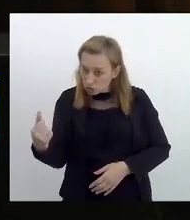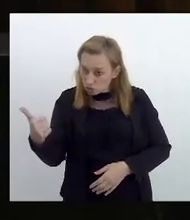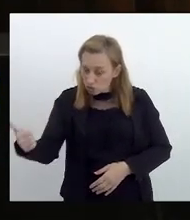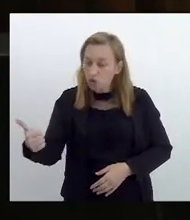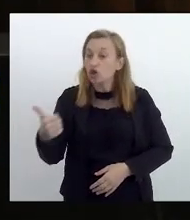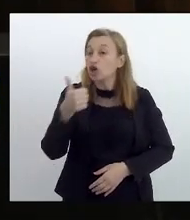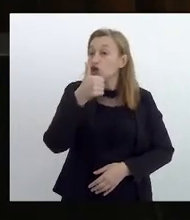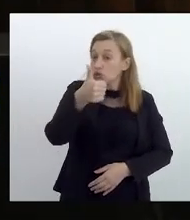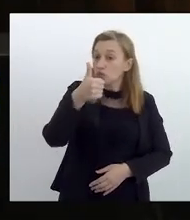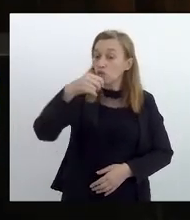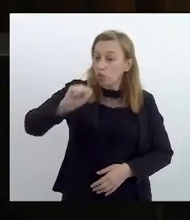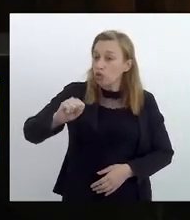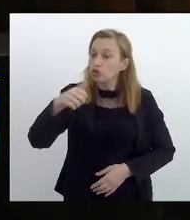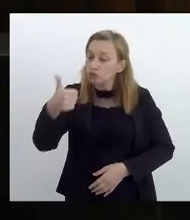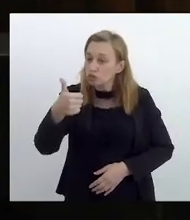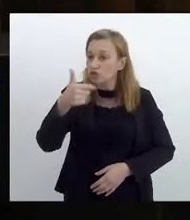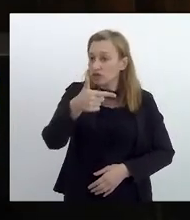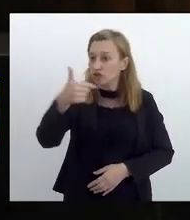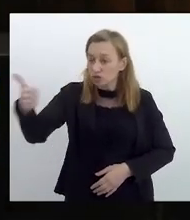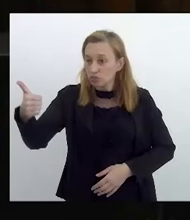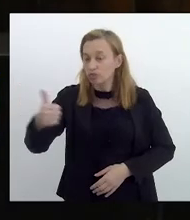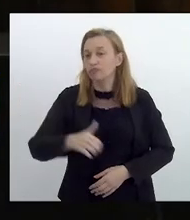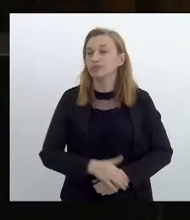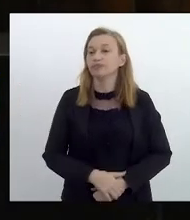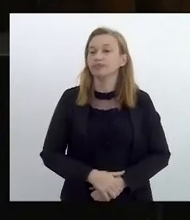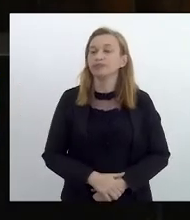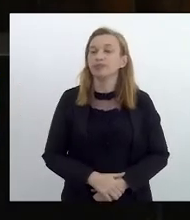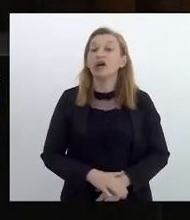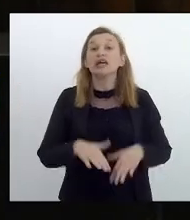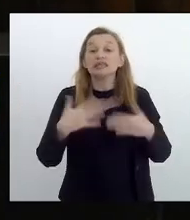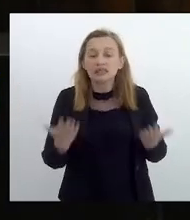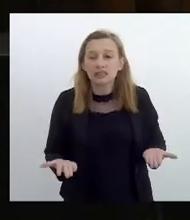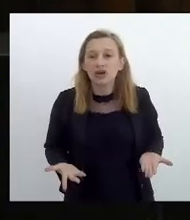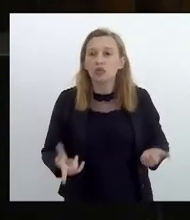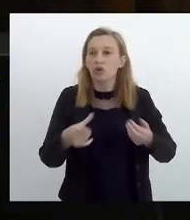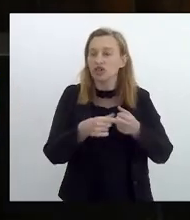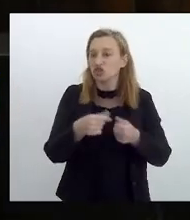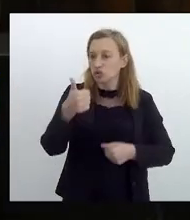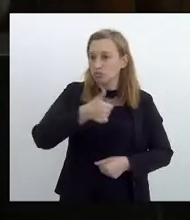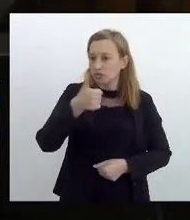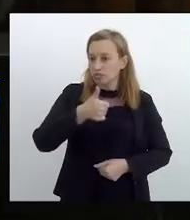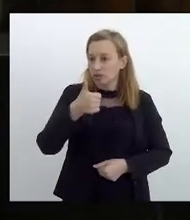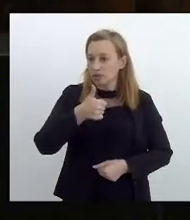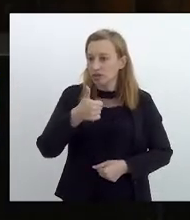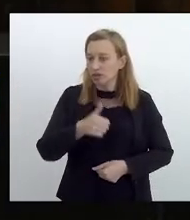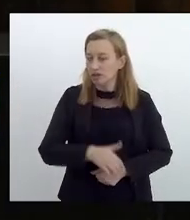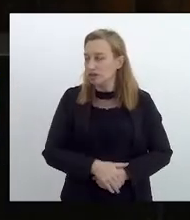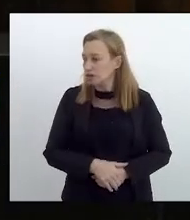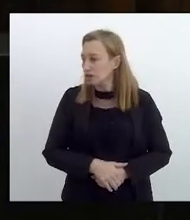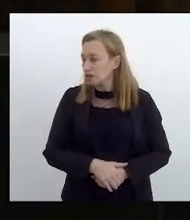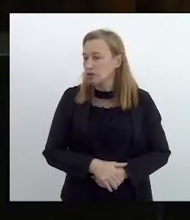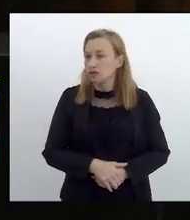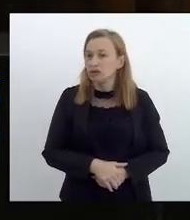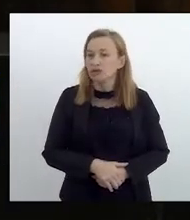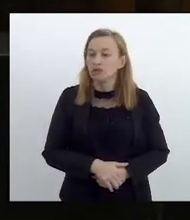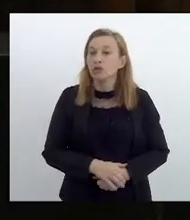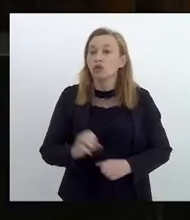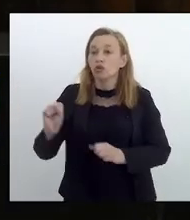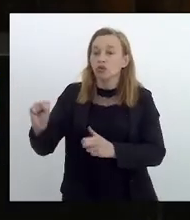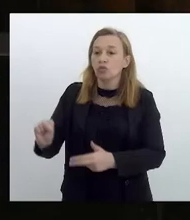e 181 de 21 e dá um artigo primeiro disse fica o poder